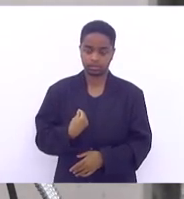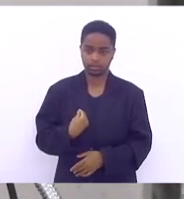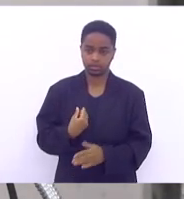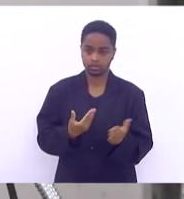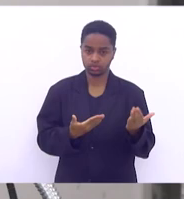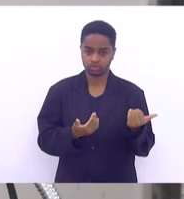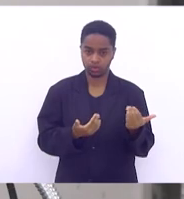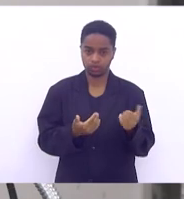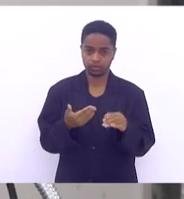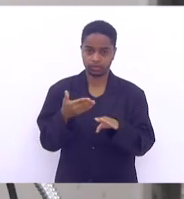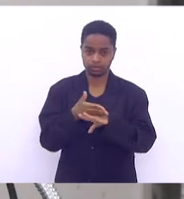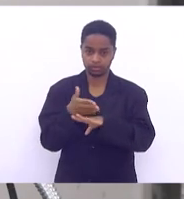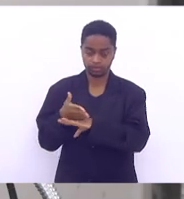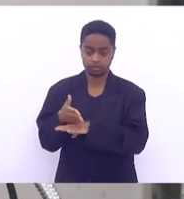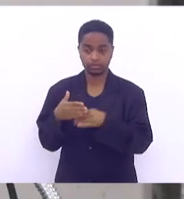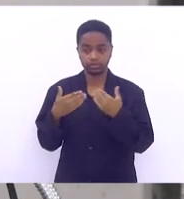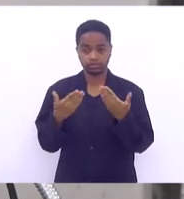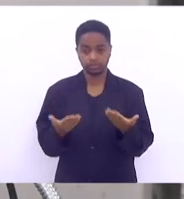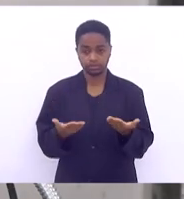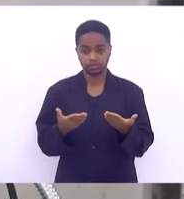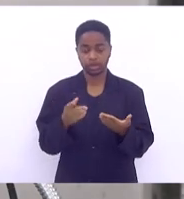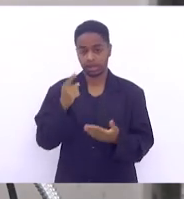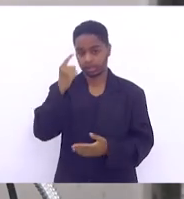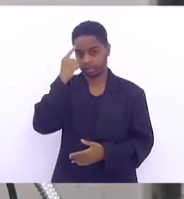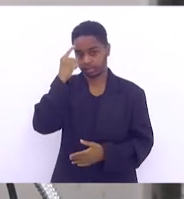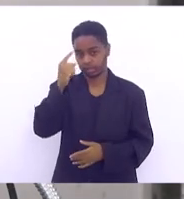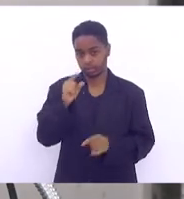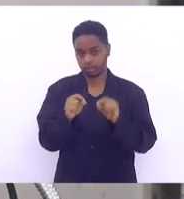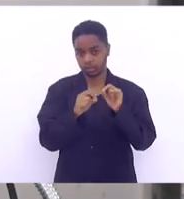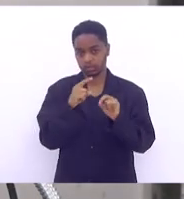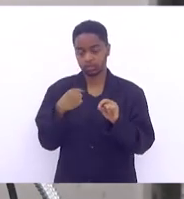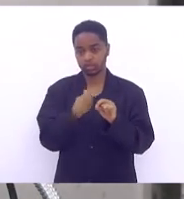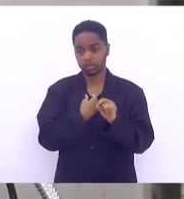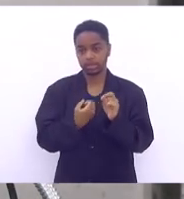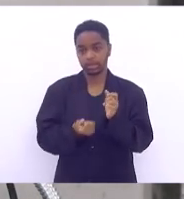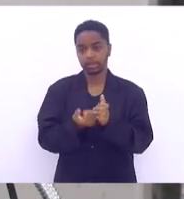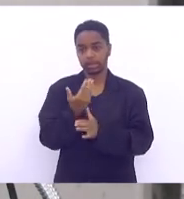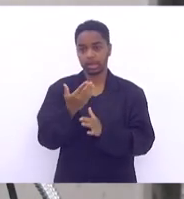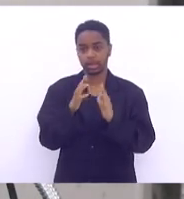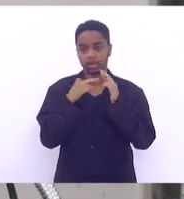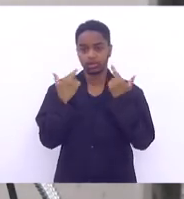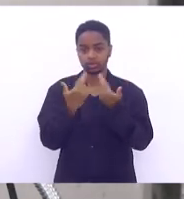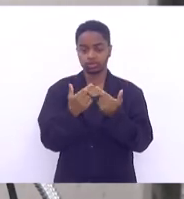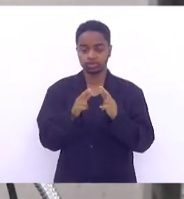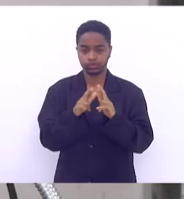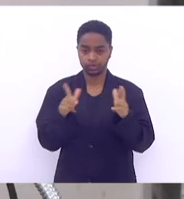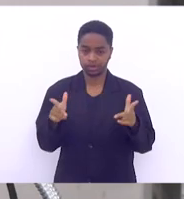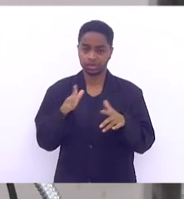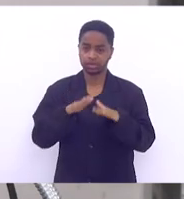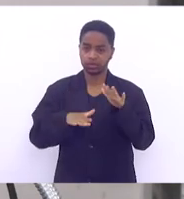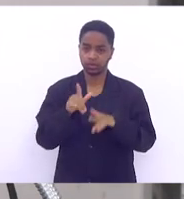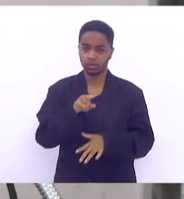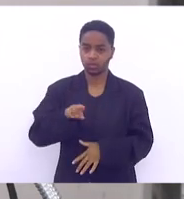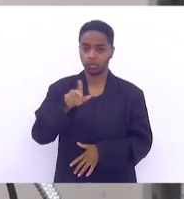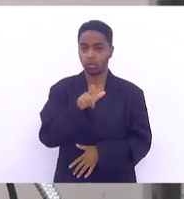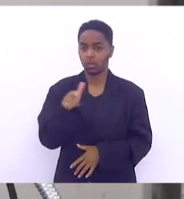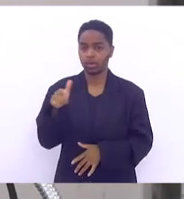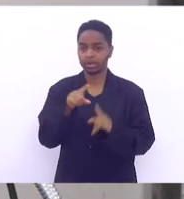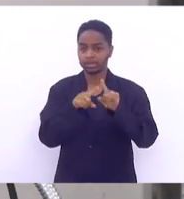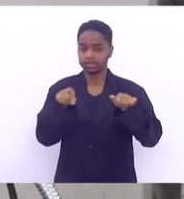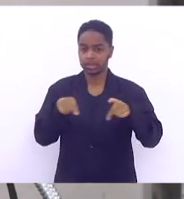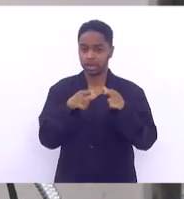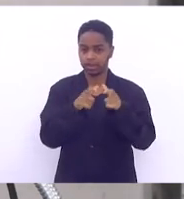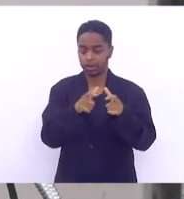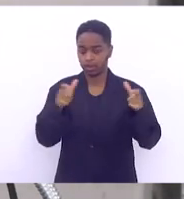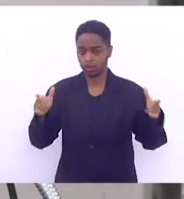Juvenil. Então, a ideia é que possamos fazer uma sessão diferente, eventualmente até na outra sala mais ampla,